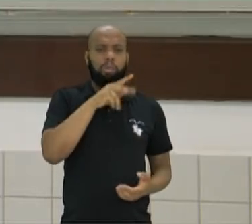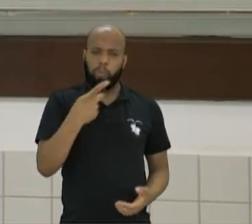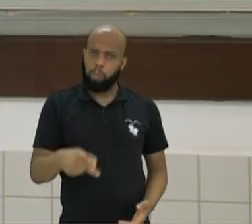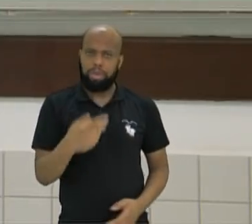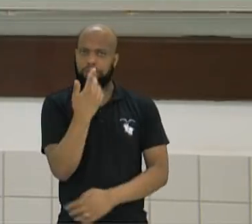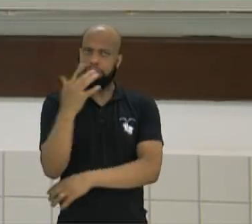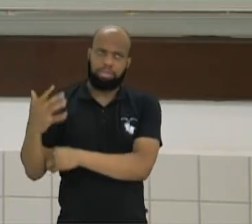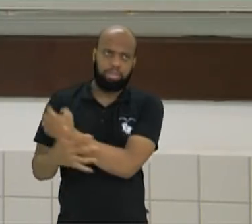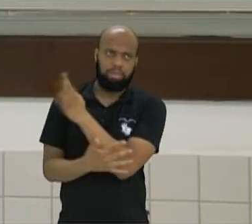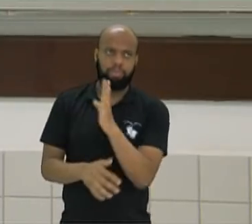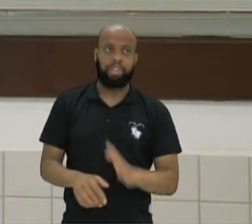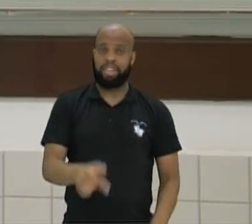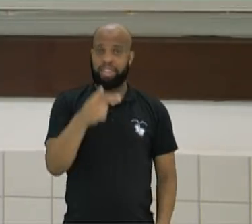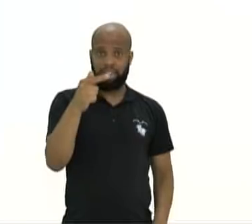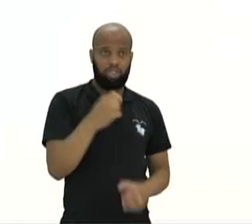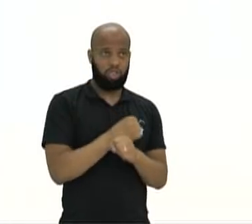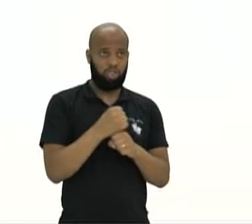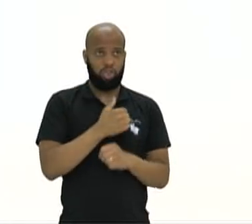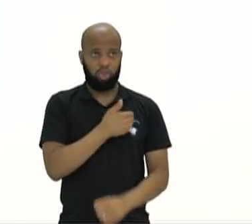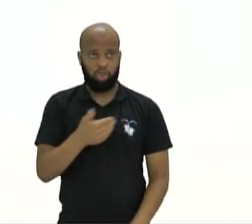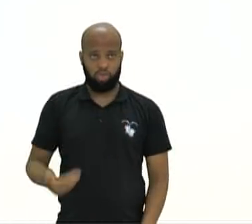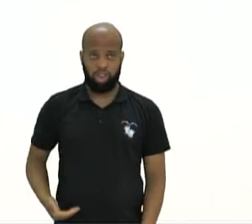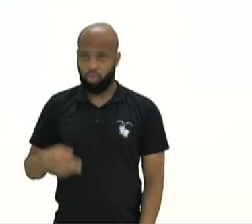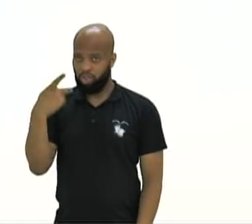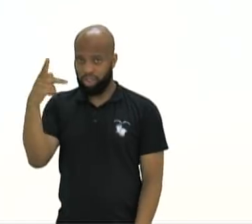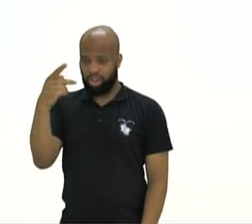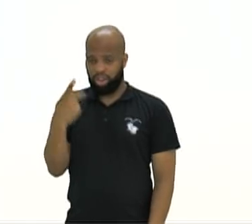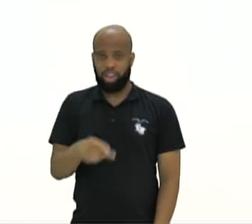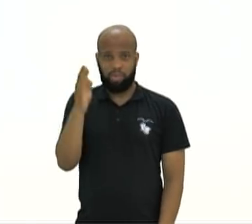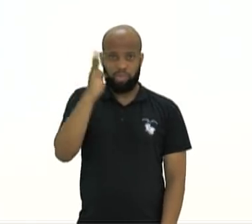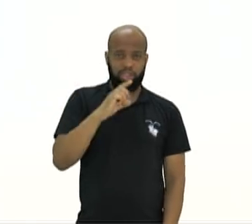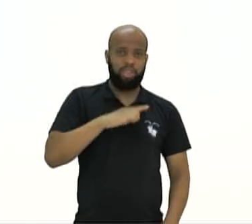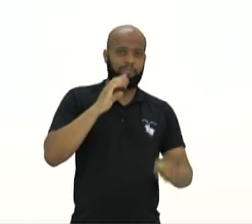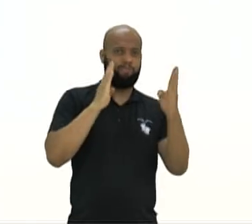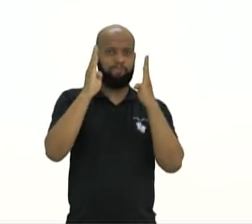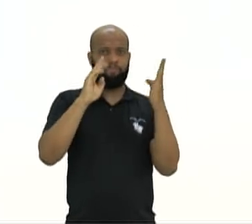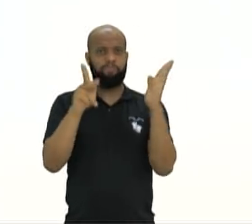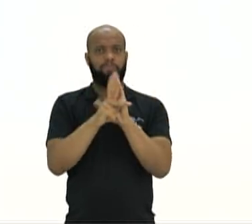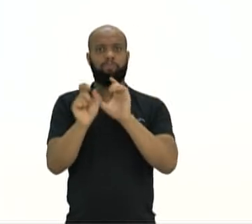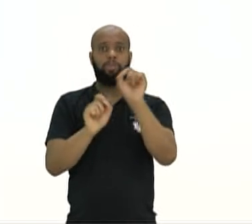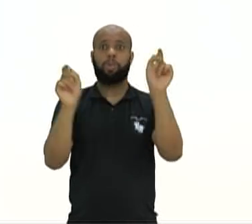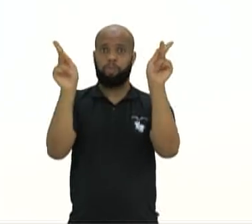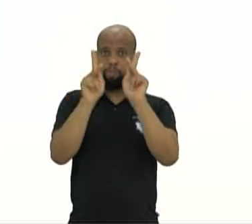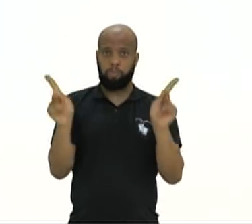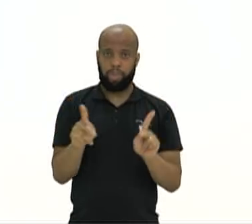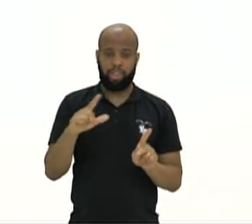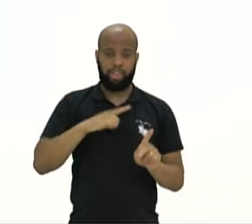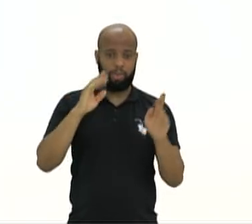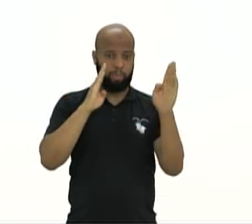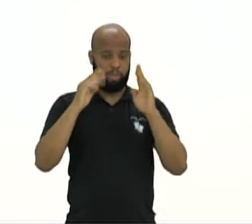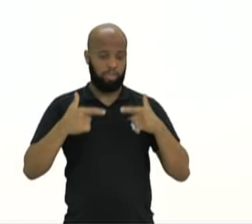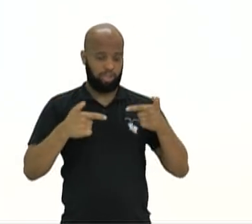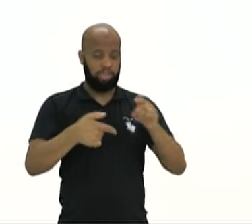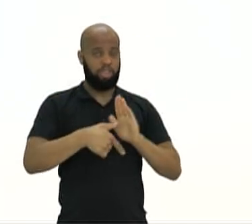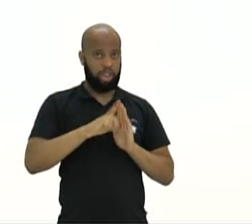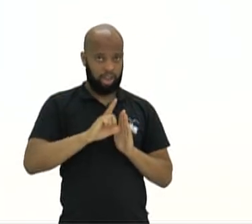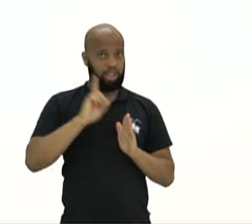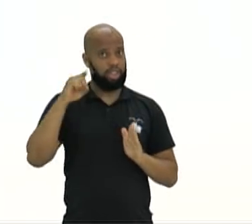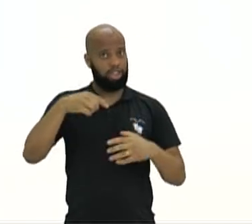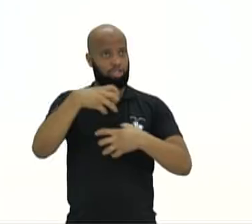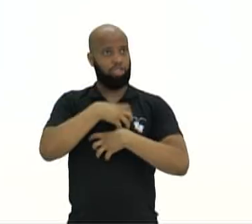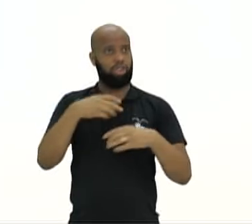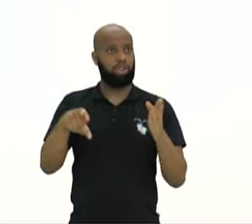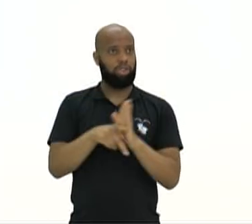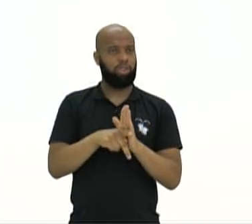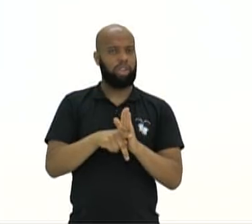Os 7 anos do governo de João Maurício de Nassau, no Brasil, constituíram um período de relativa paz entre os dois períodos de guerra, tornando-se uma espécie de